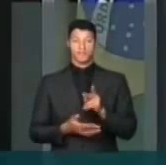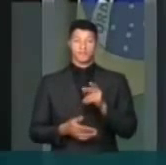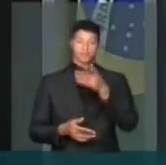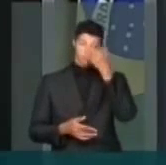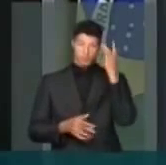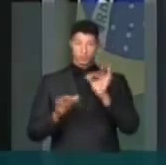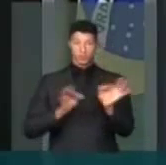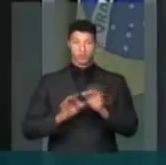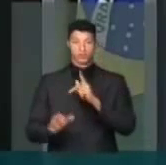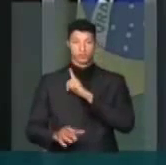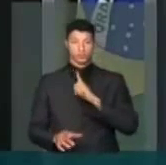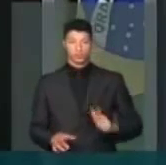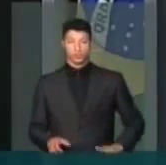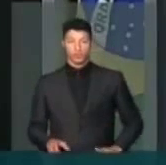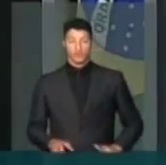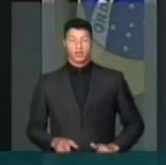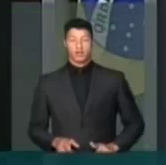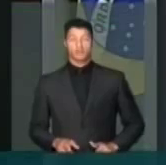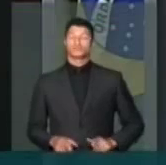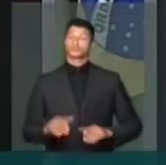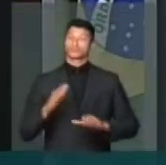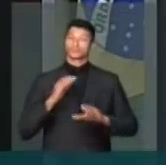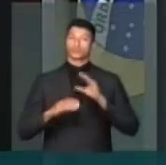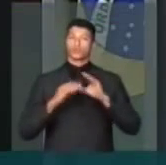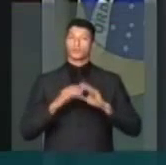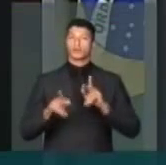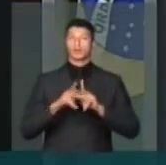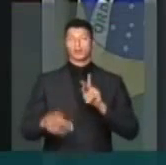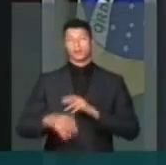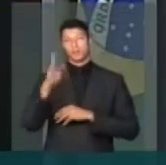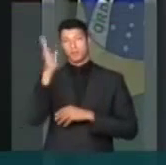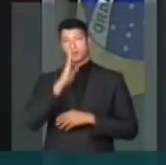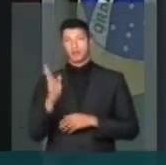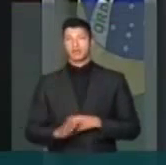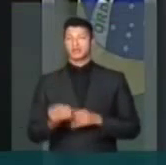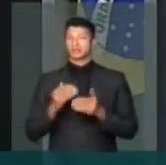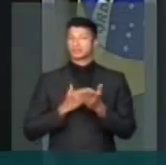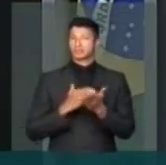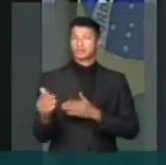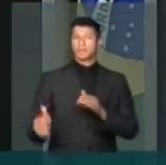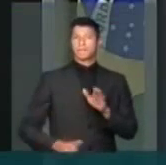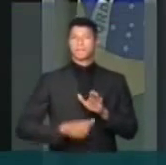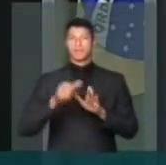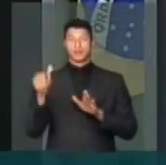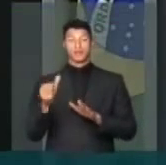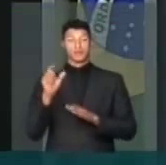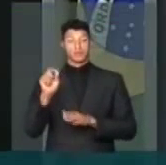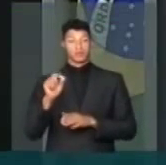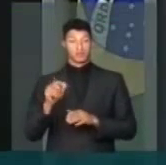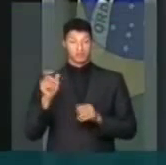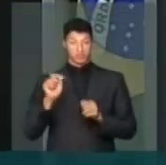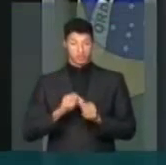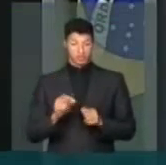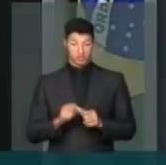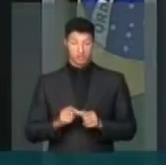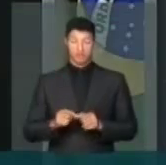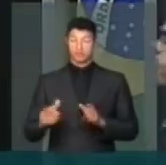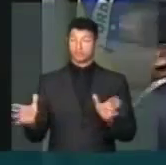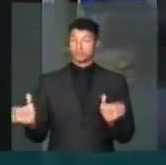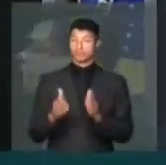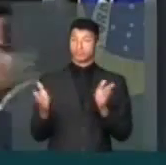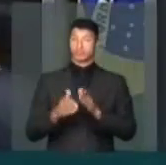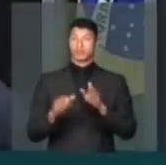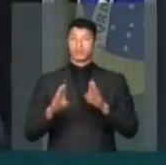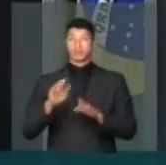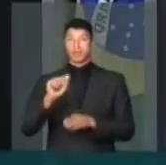os mesmos órgãos de governo comunicavam ao Brasil que desde a primeira vez que se faz